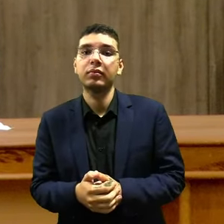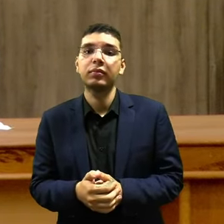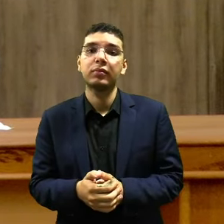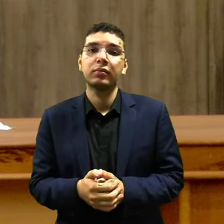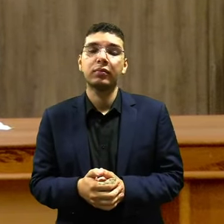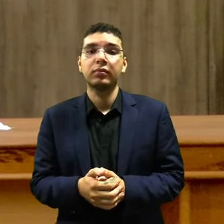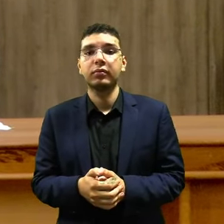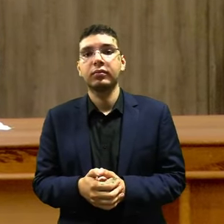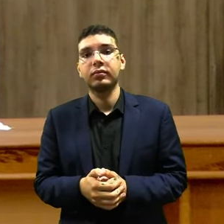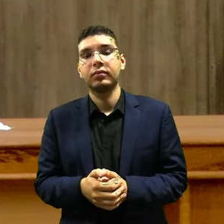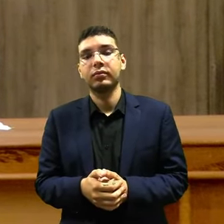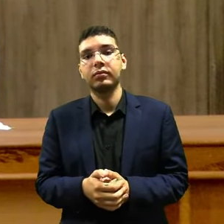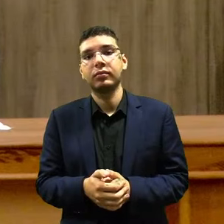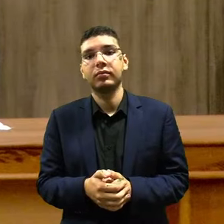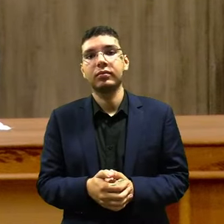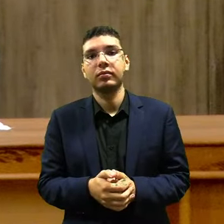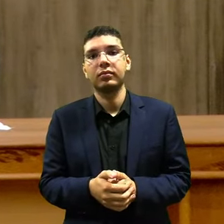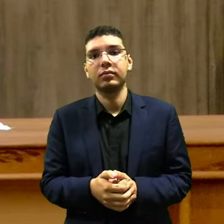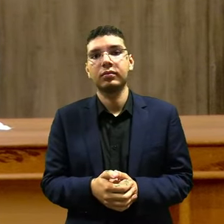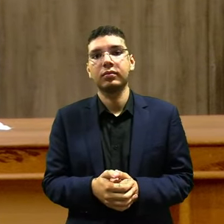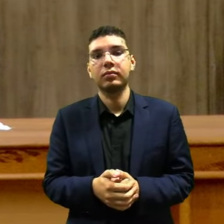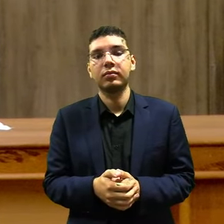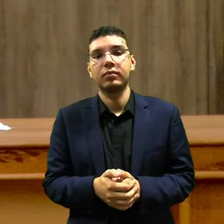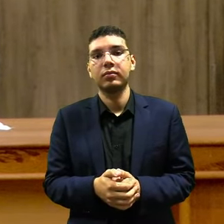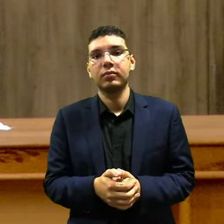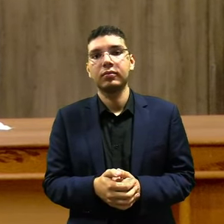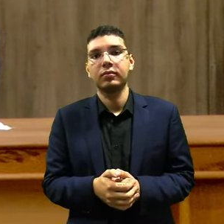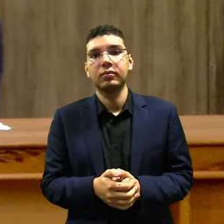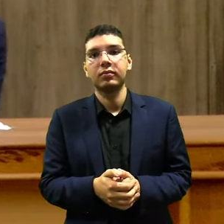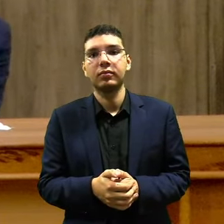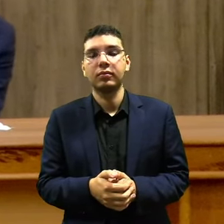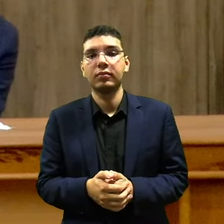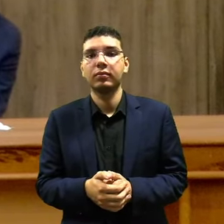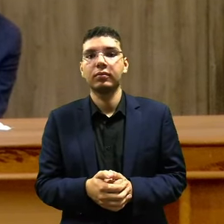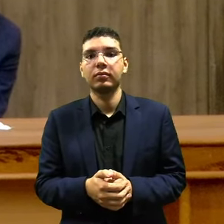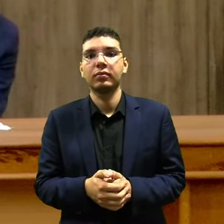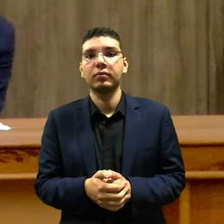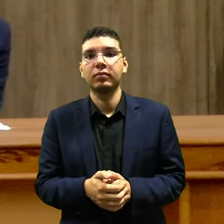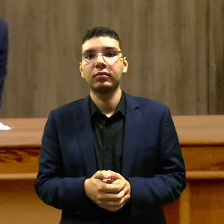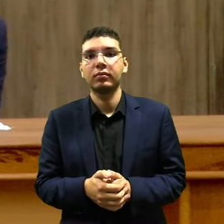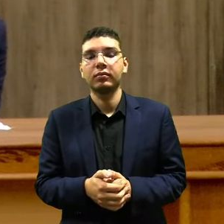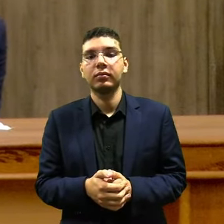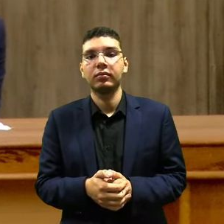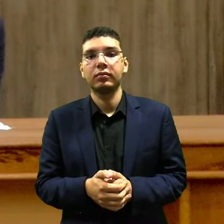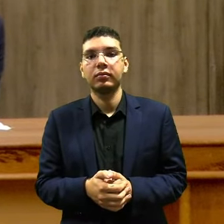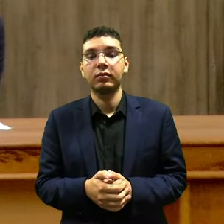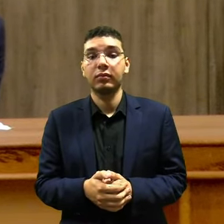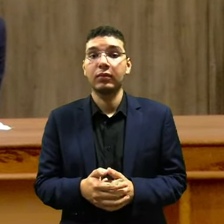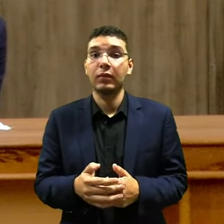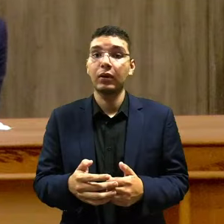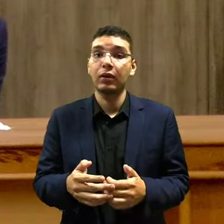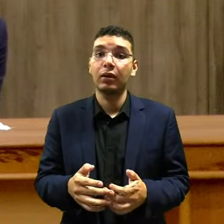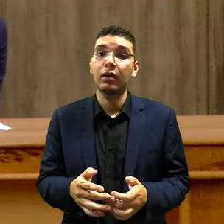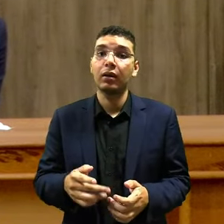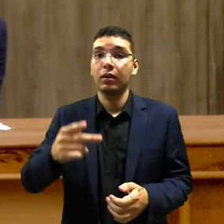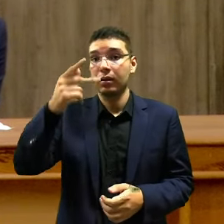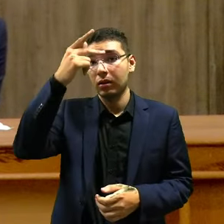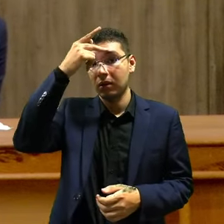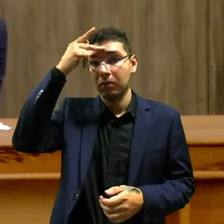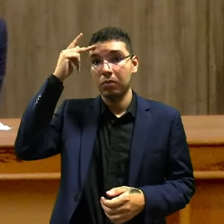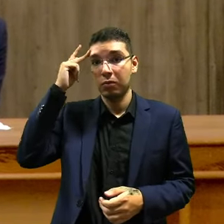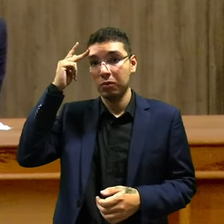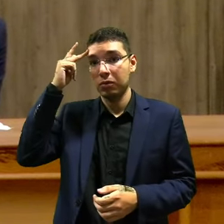olha aí é o é o isso ouve a palavra logo recebe só com